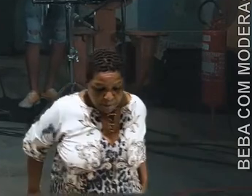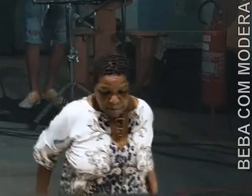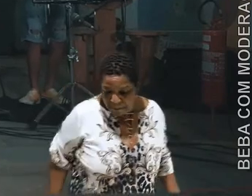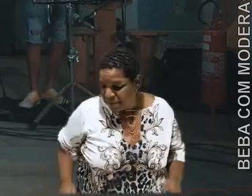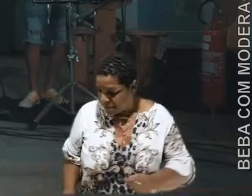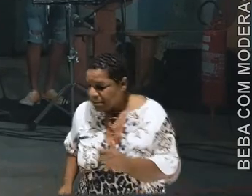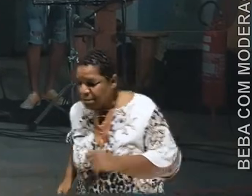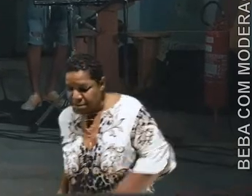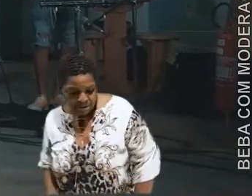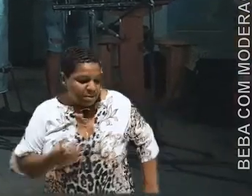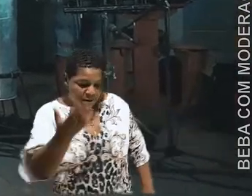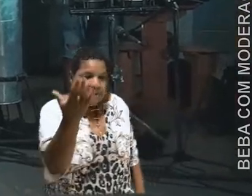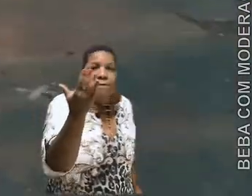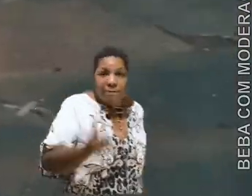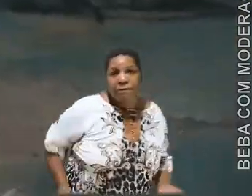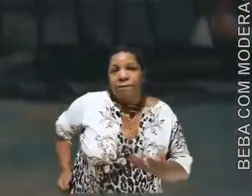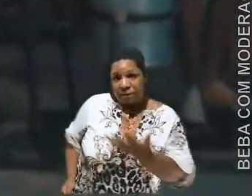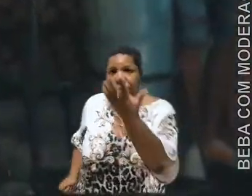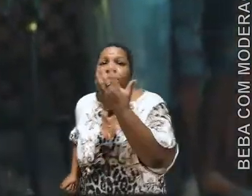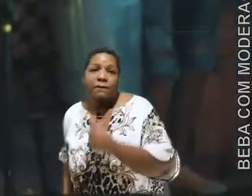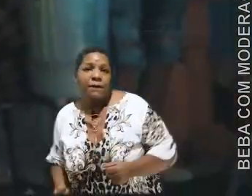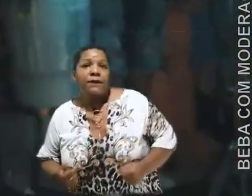Tudo bem